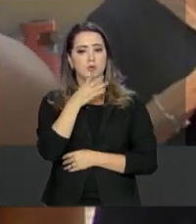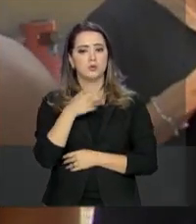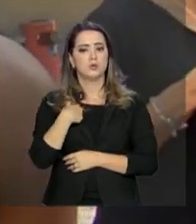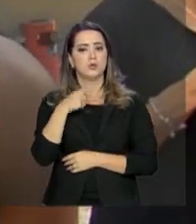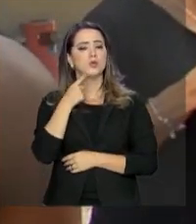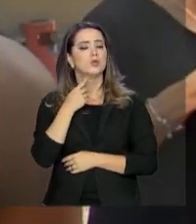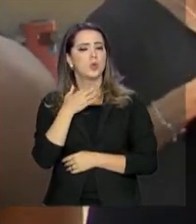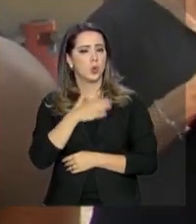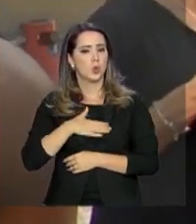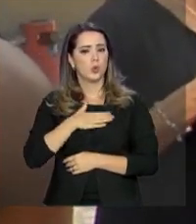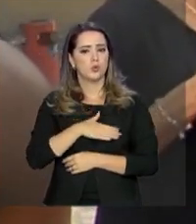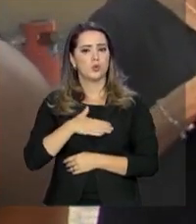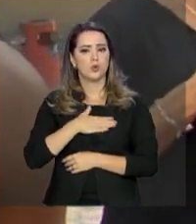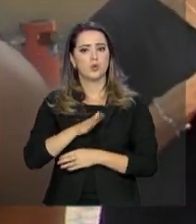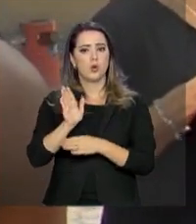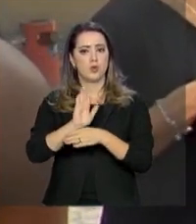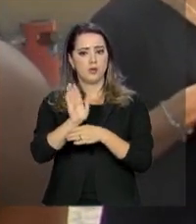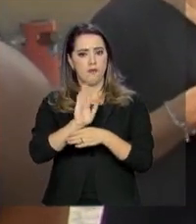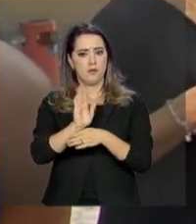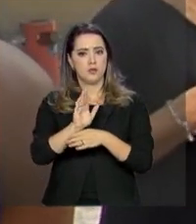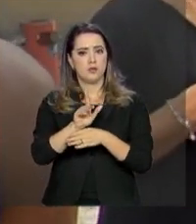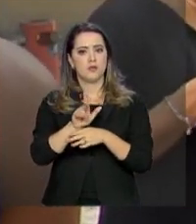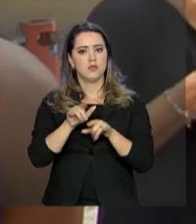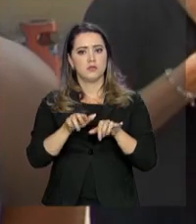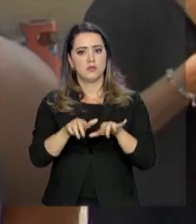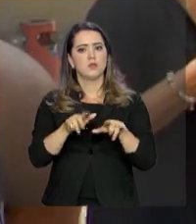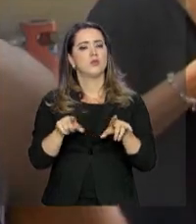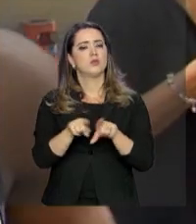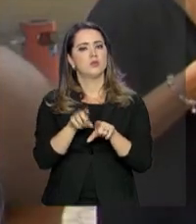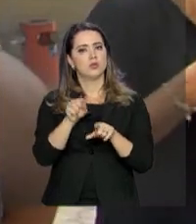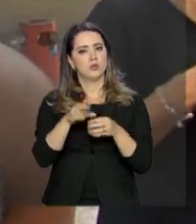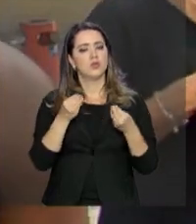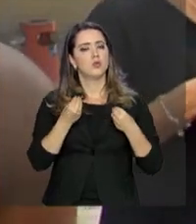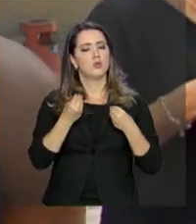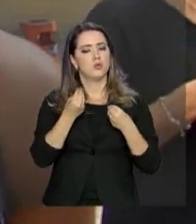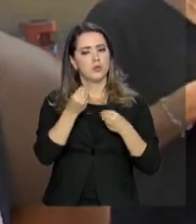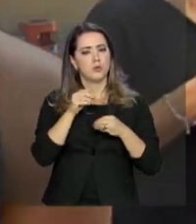fiquei interessado no curso de vídeo, que eu quero editar meus próprios vídeos para mim produzir material.